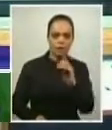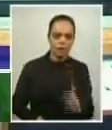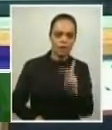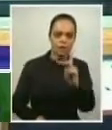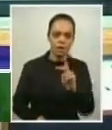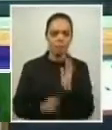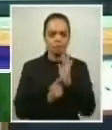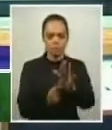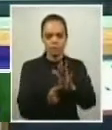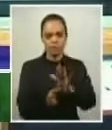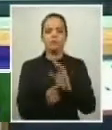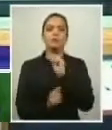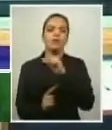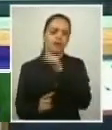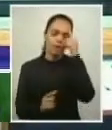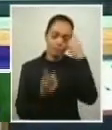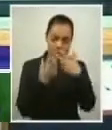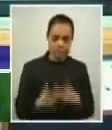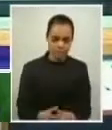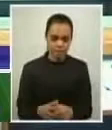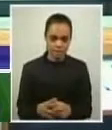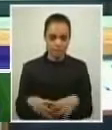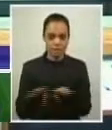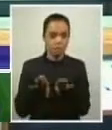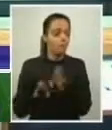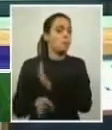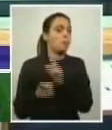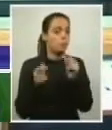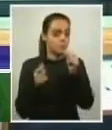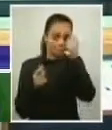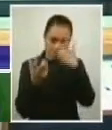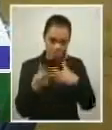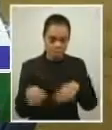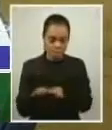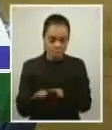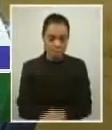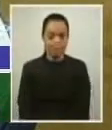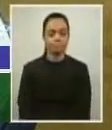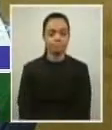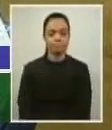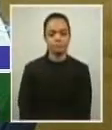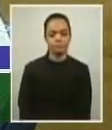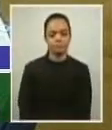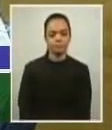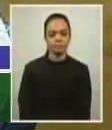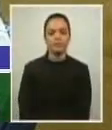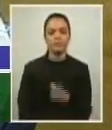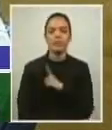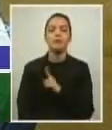vista claramente da grande burguesia inglesa e formulou